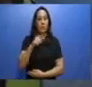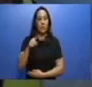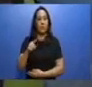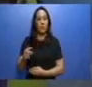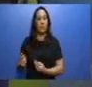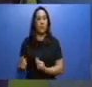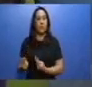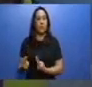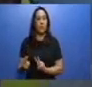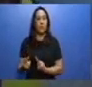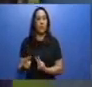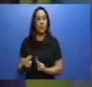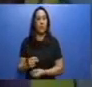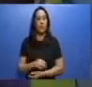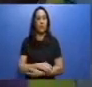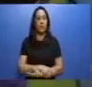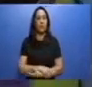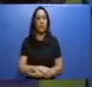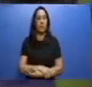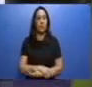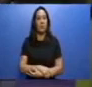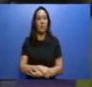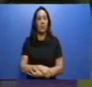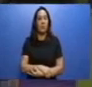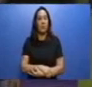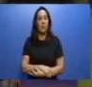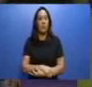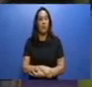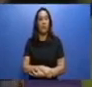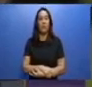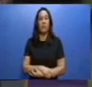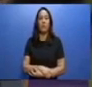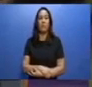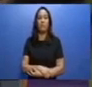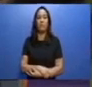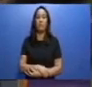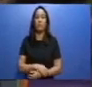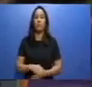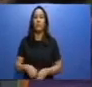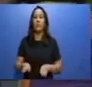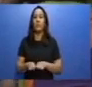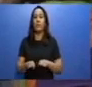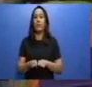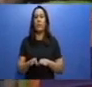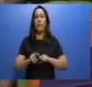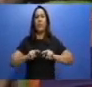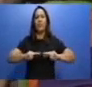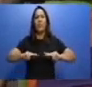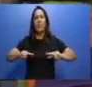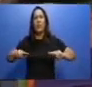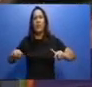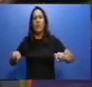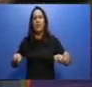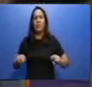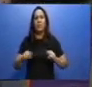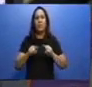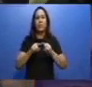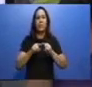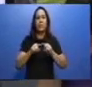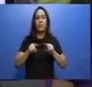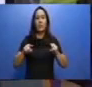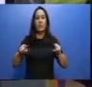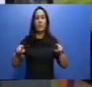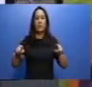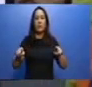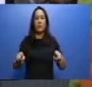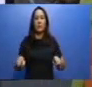Faz bem bonito com a sua régua. O que mais que nós vimos aqui, ó? Nós vimos vários retângulos. Esse é o retângulo,